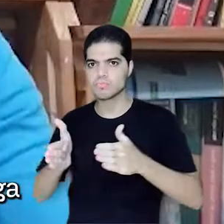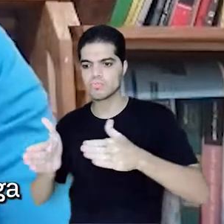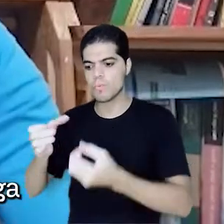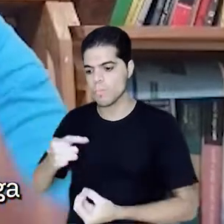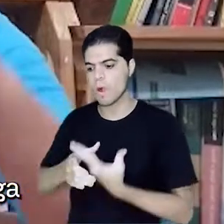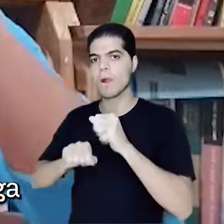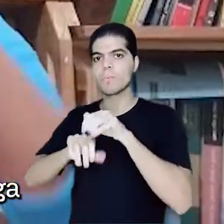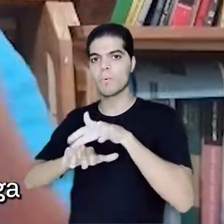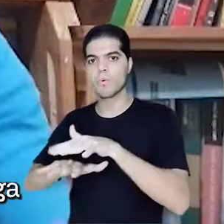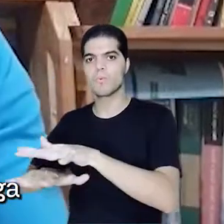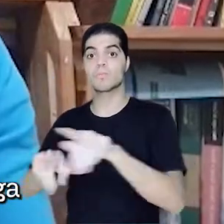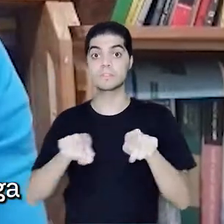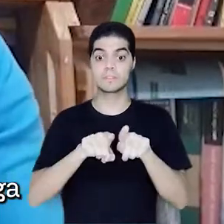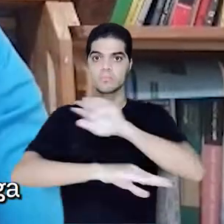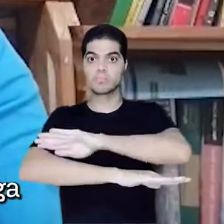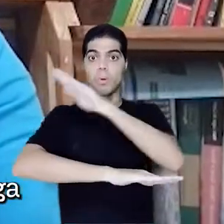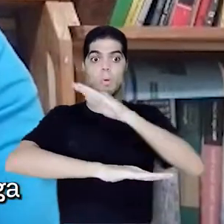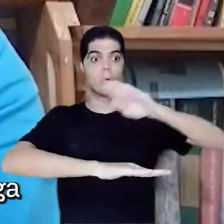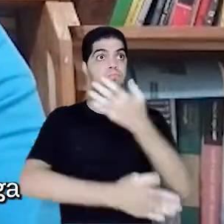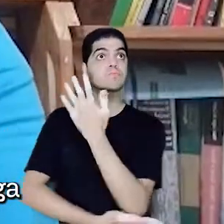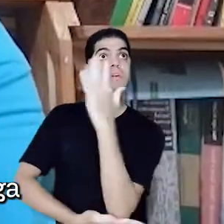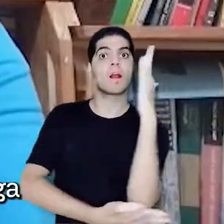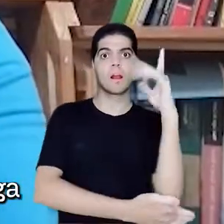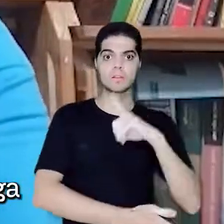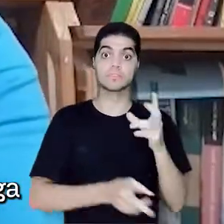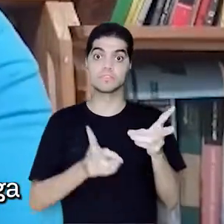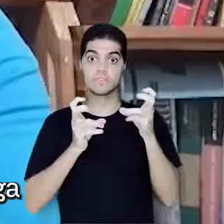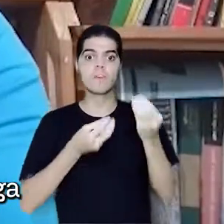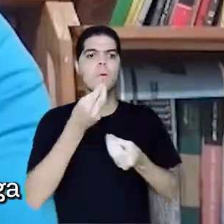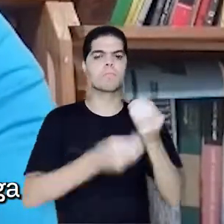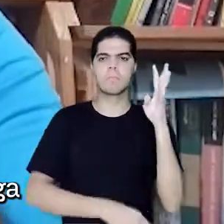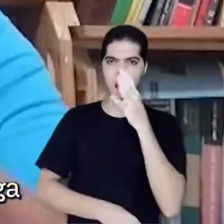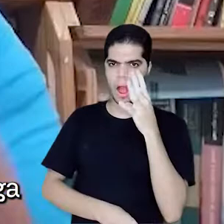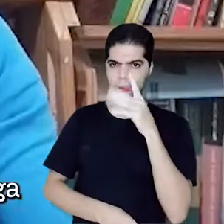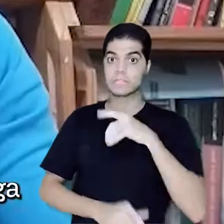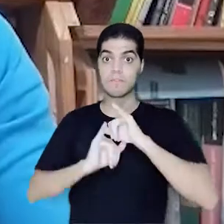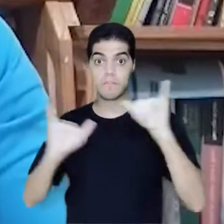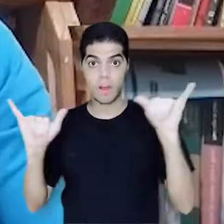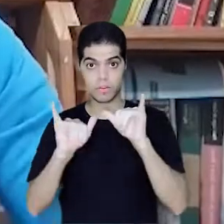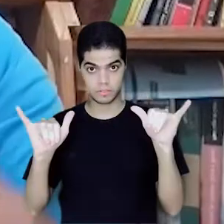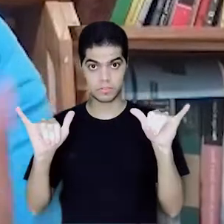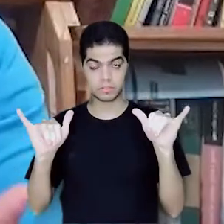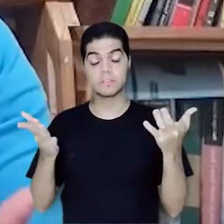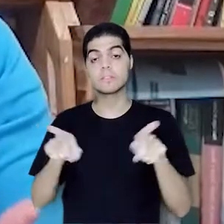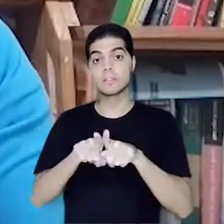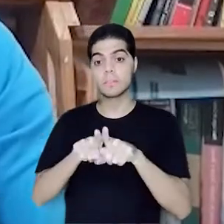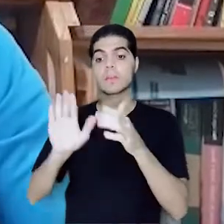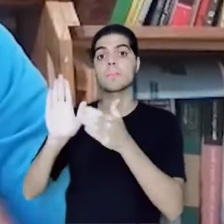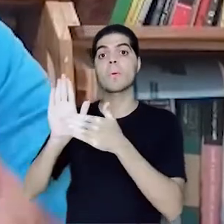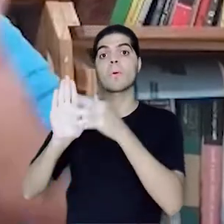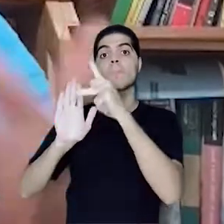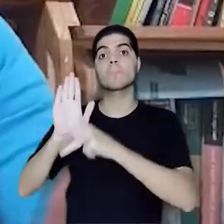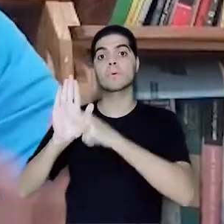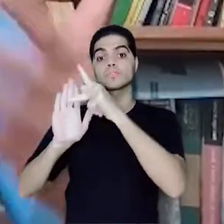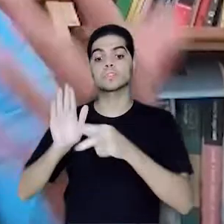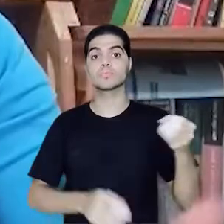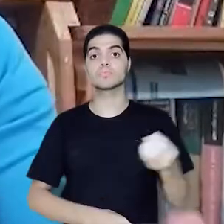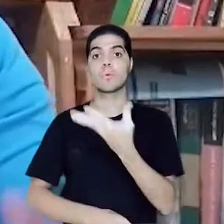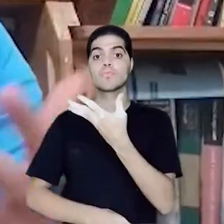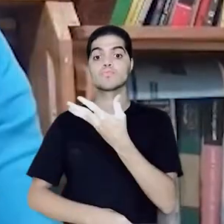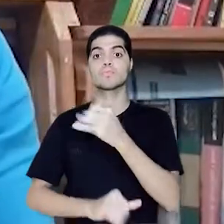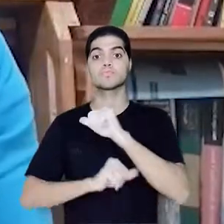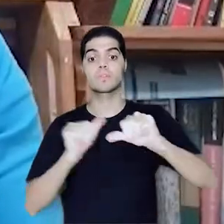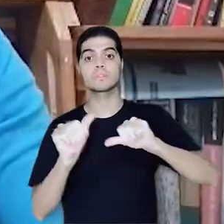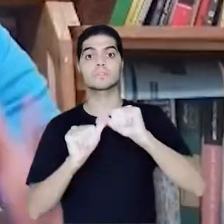e nascentes e serras, enfrentando o modelo de mineração em voga e propondo um novo projeto de